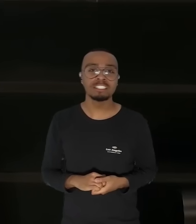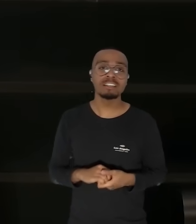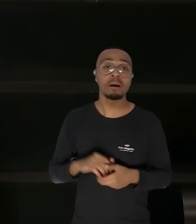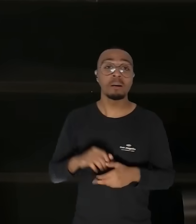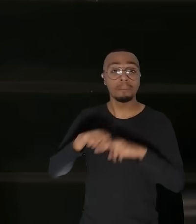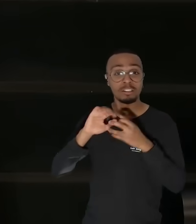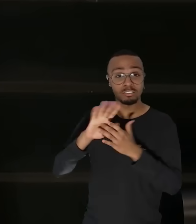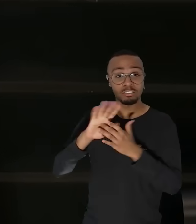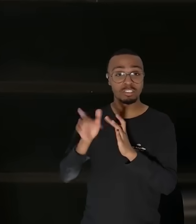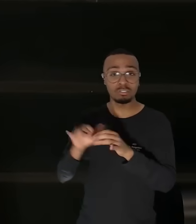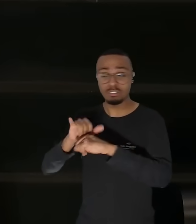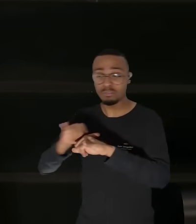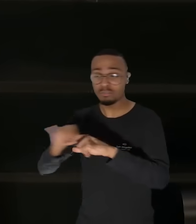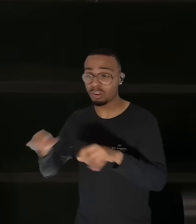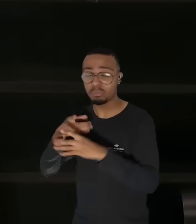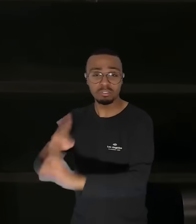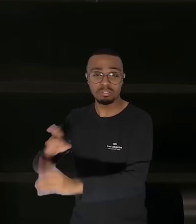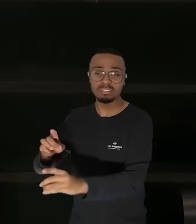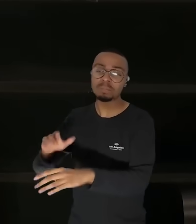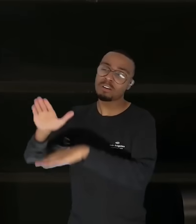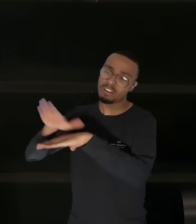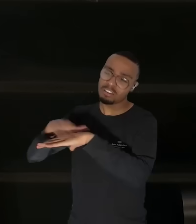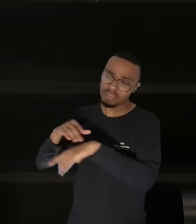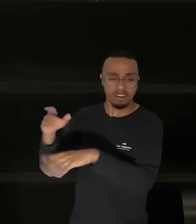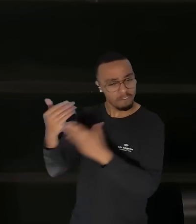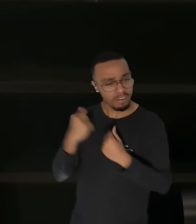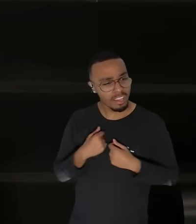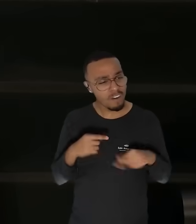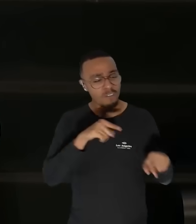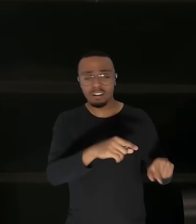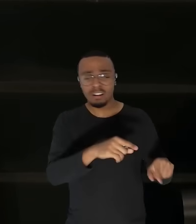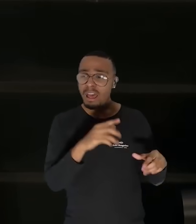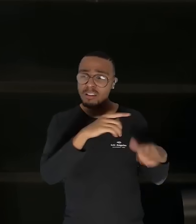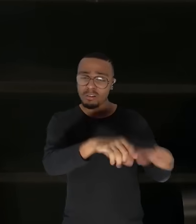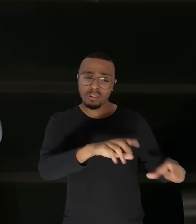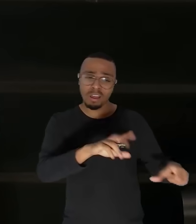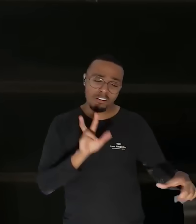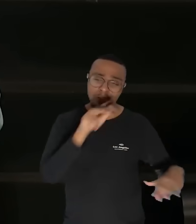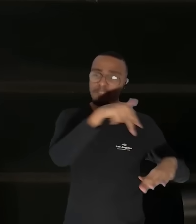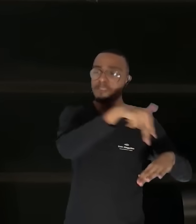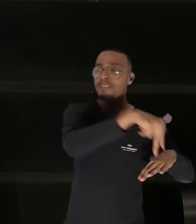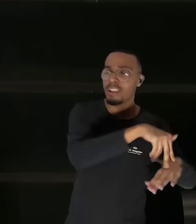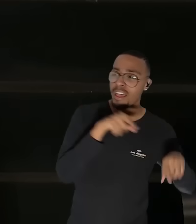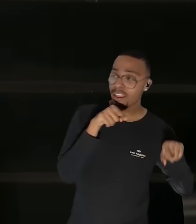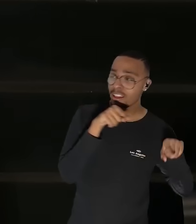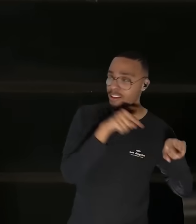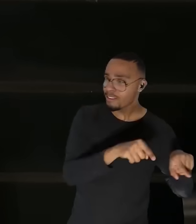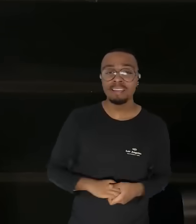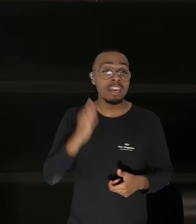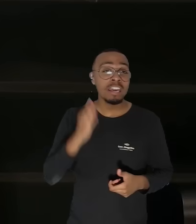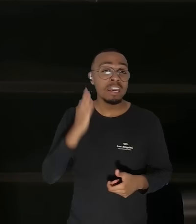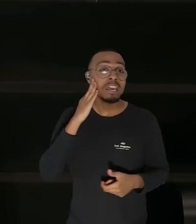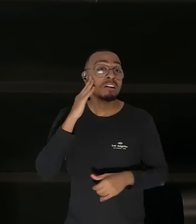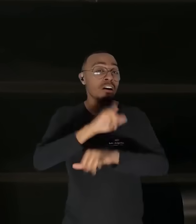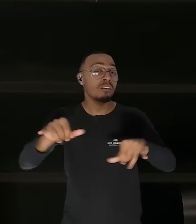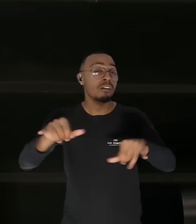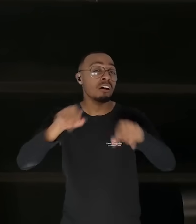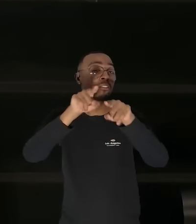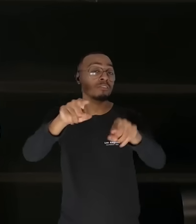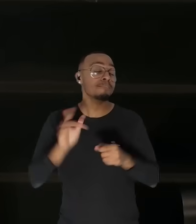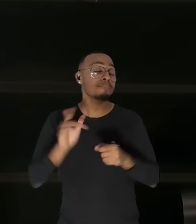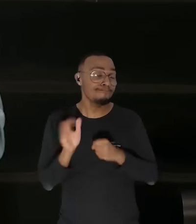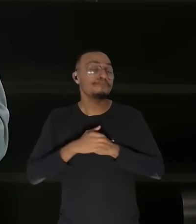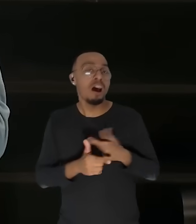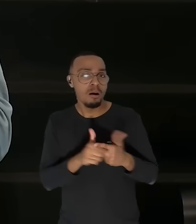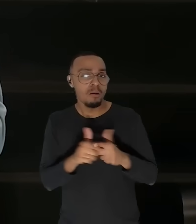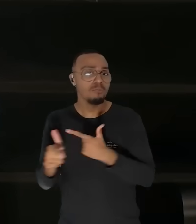vão ter situações que vão impedir. Não vai ter sentido. E eu sei que eu estou falando com gente aqui com tempestades em segredo.